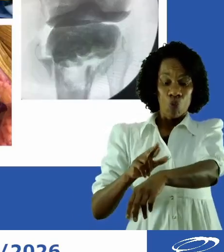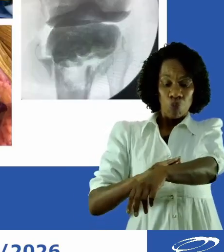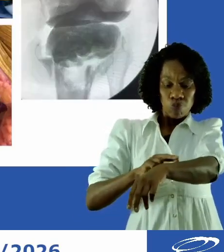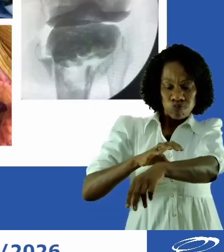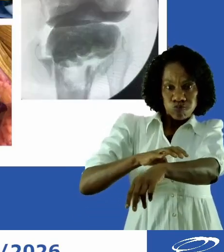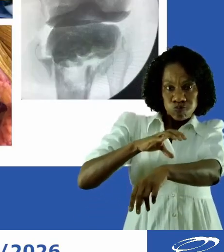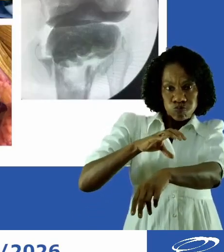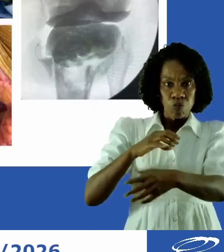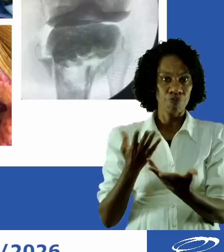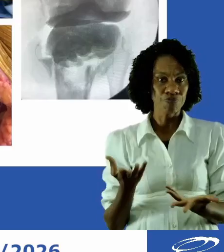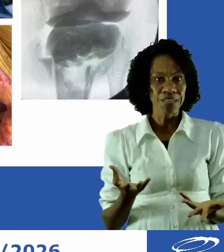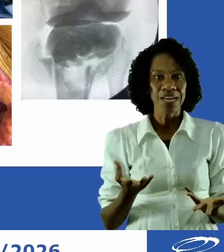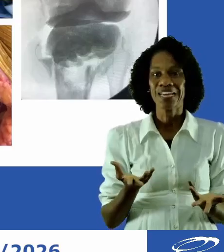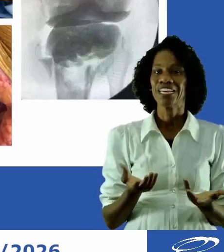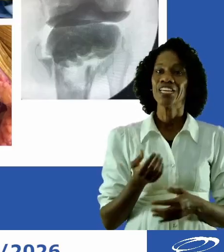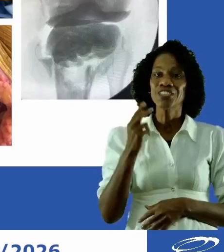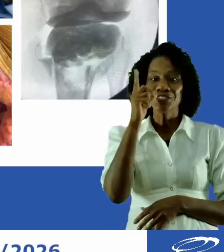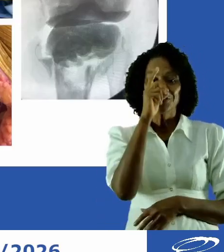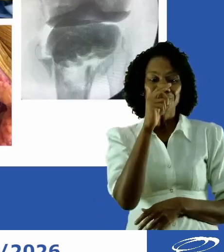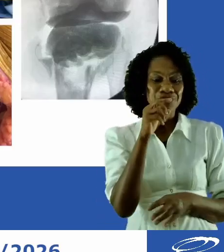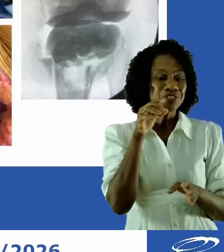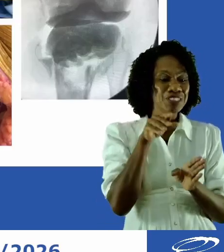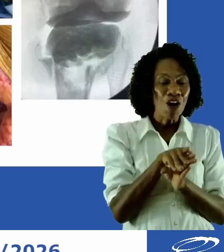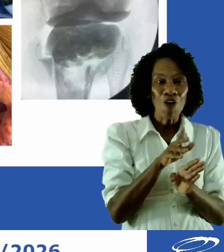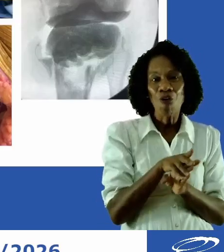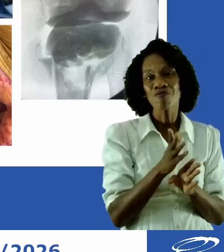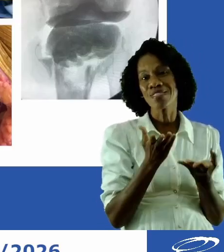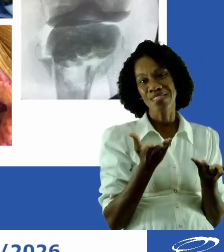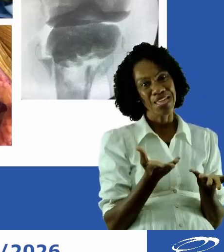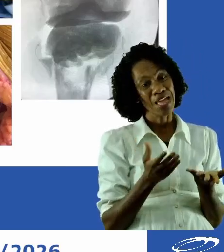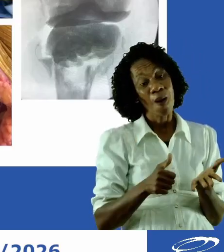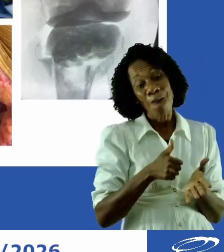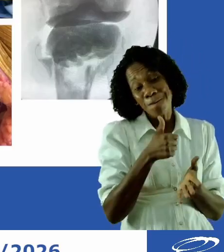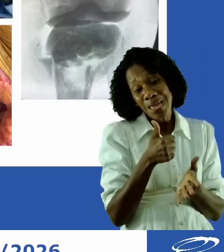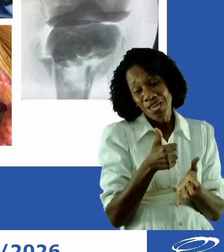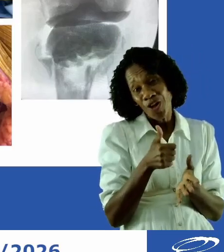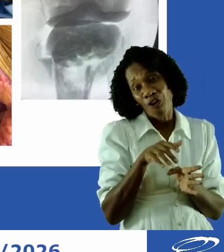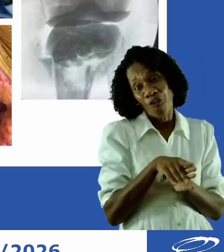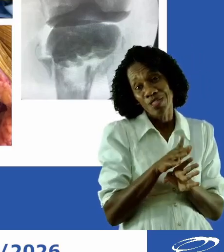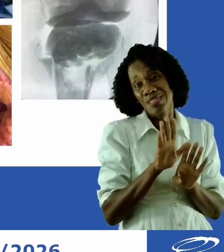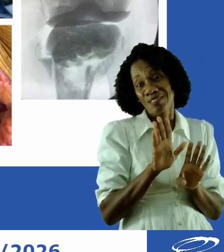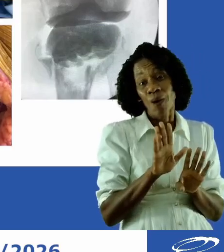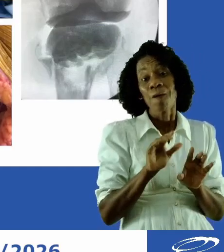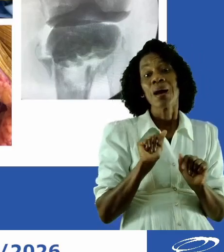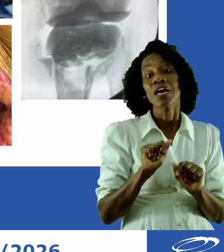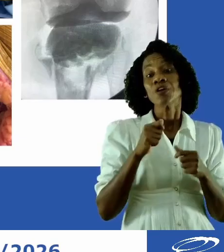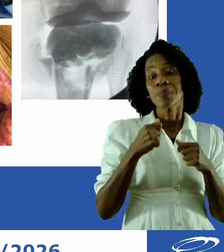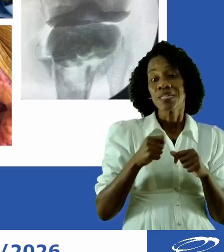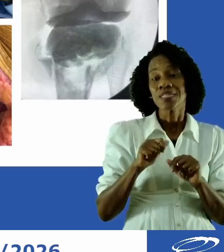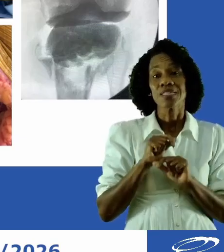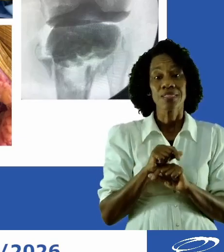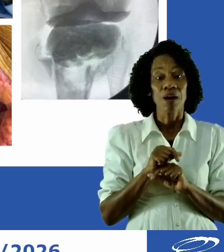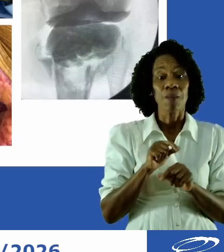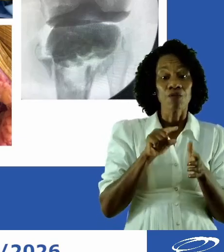possível a gente orientar, por exemplo, DER normalmente não é a melhor indicação, então fazemos revisão em 2 tempos, e revisão em 2 tempos a